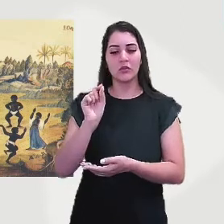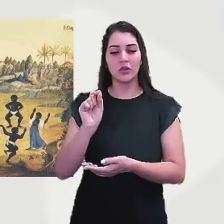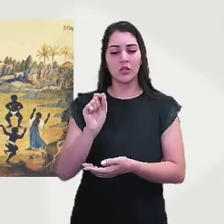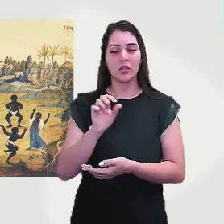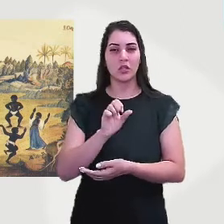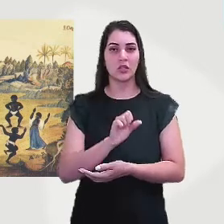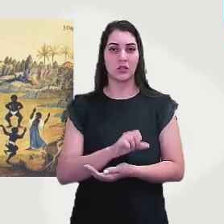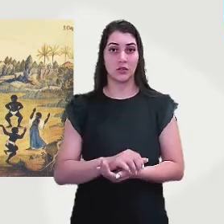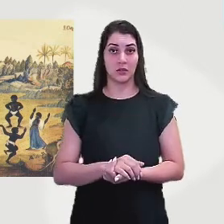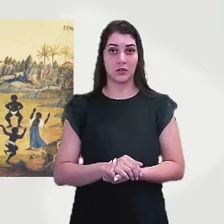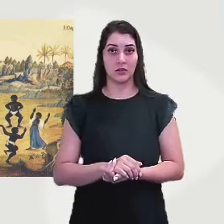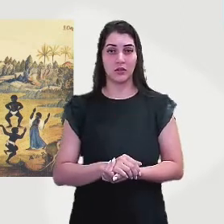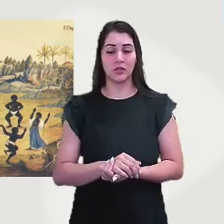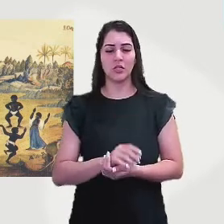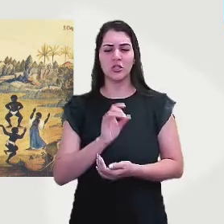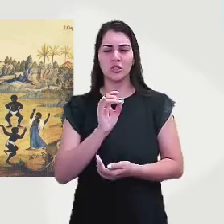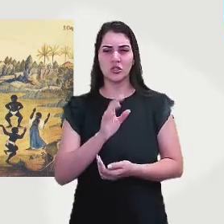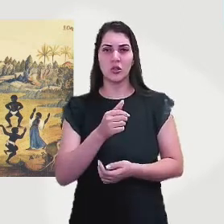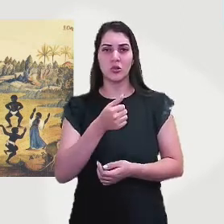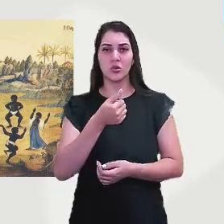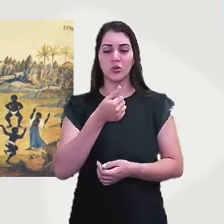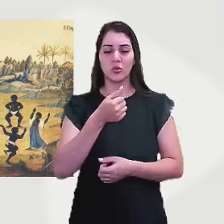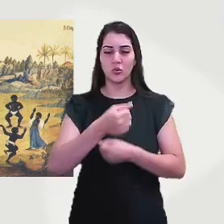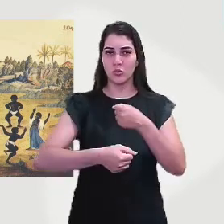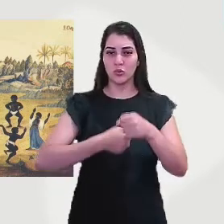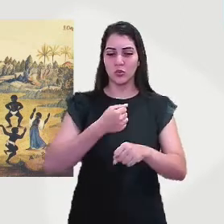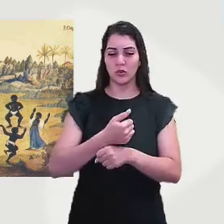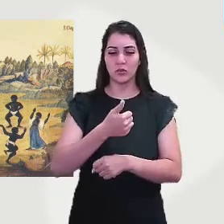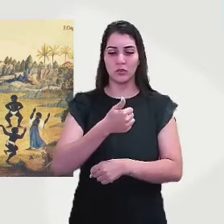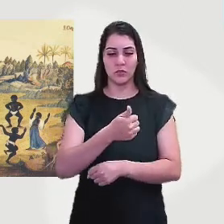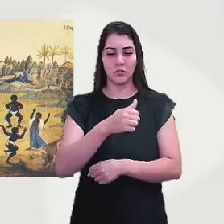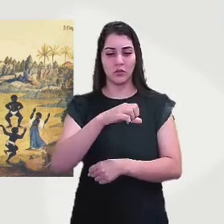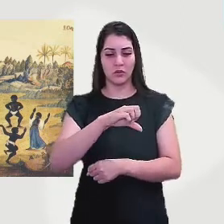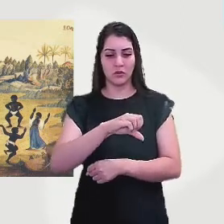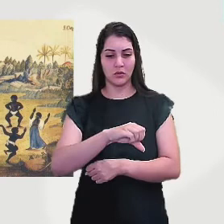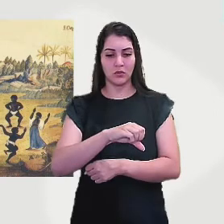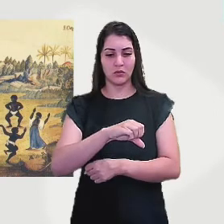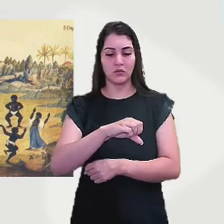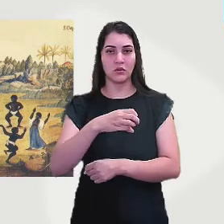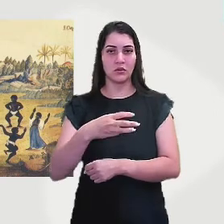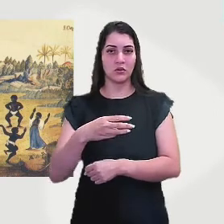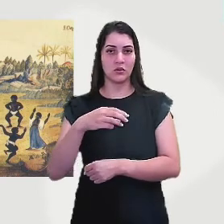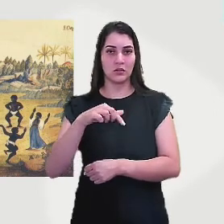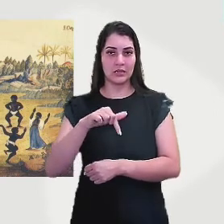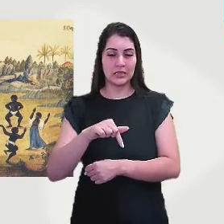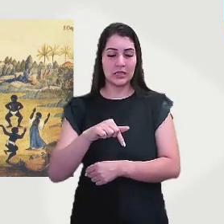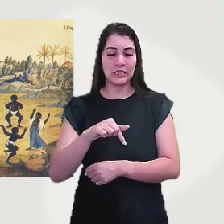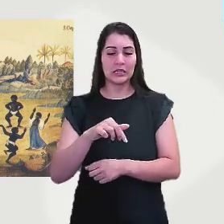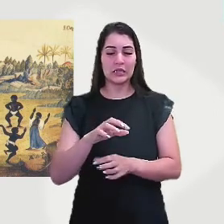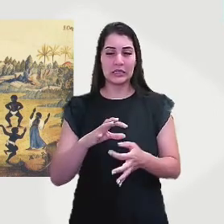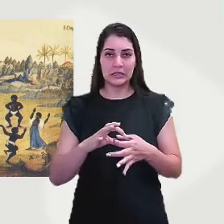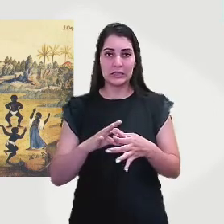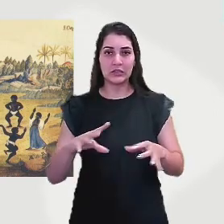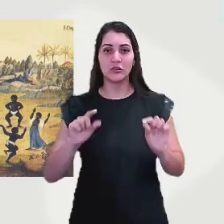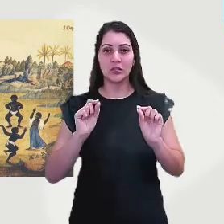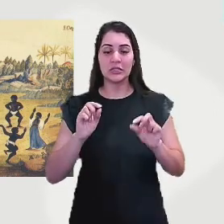subversiva e apenas em 1937 deixou de ser considerada criminosa pelo Código Penal